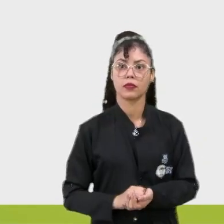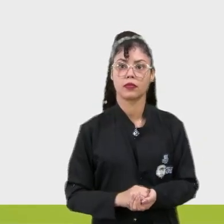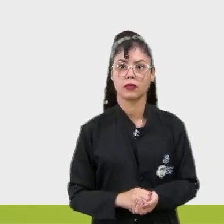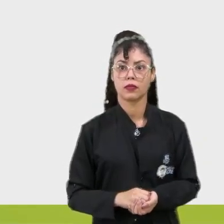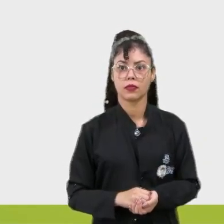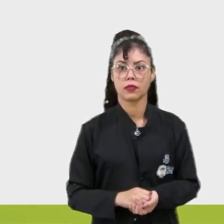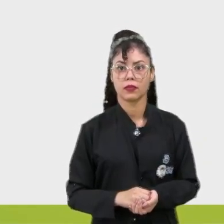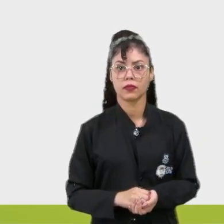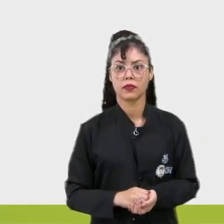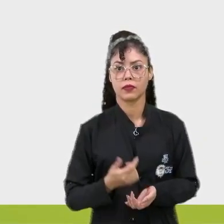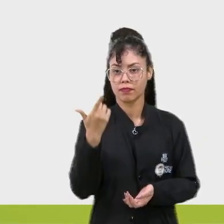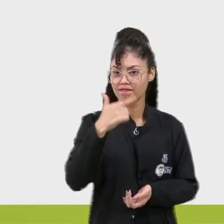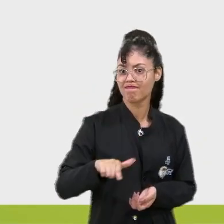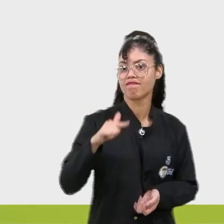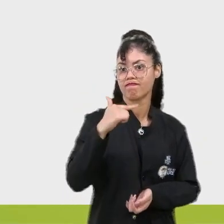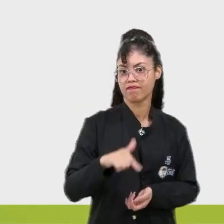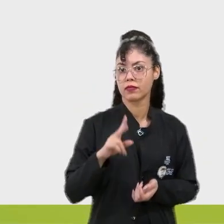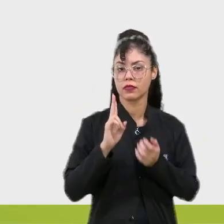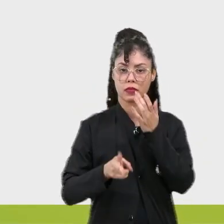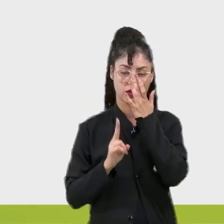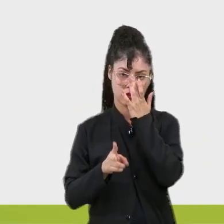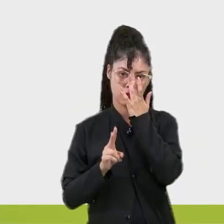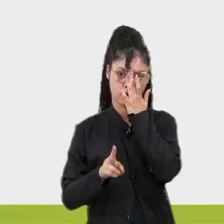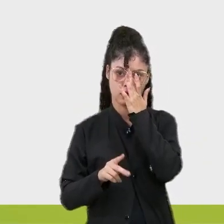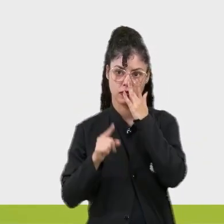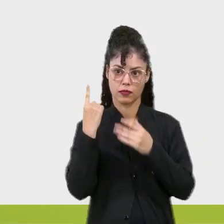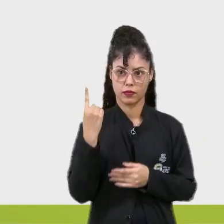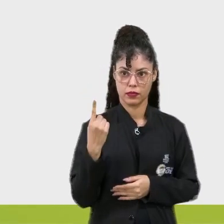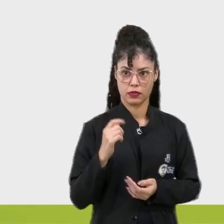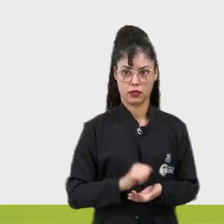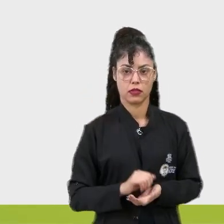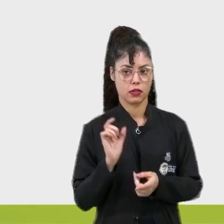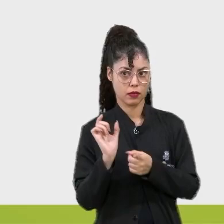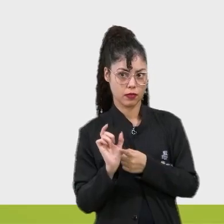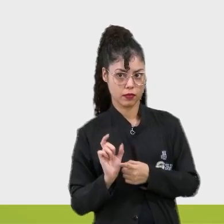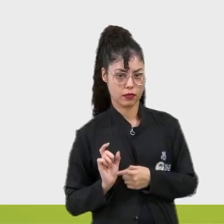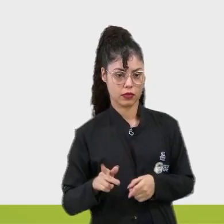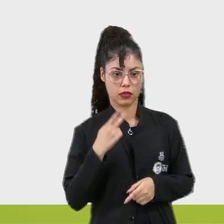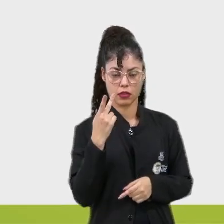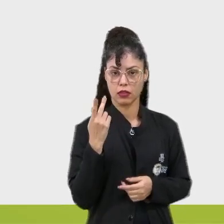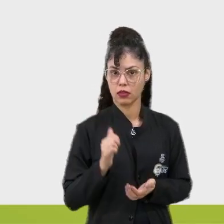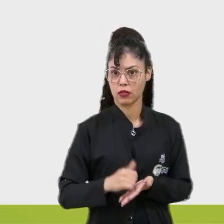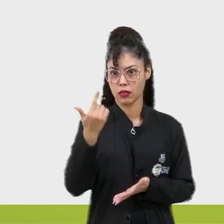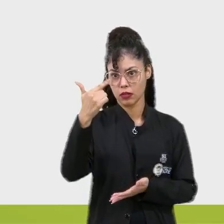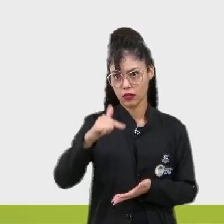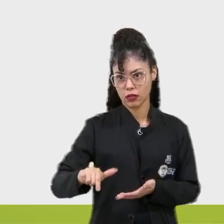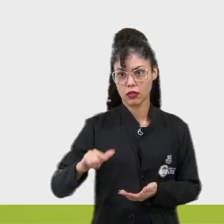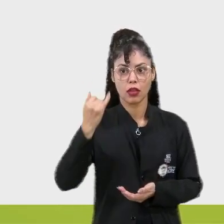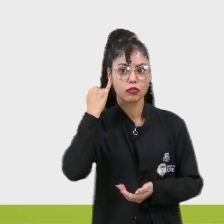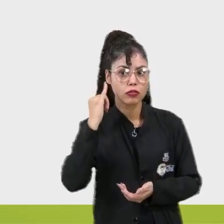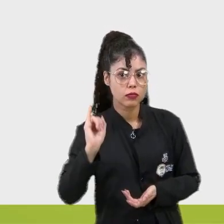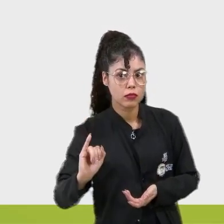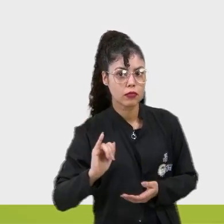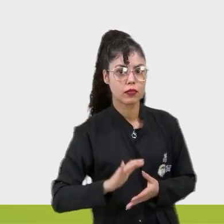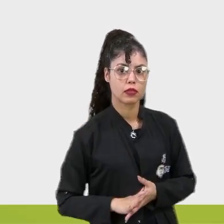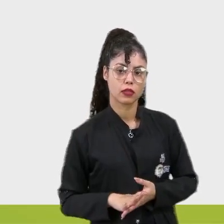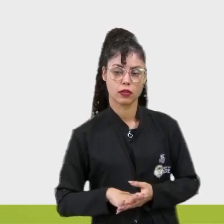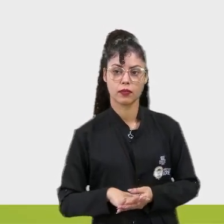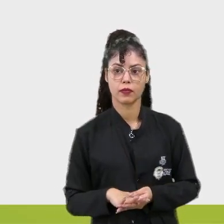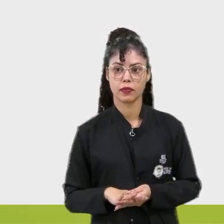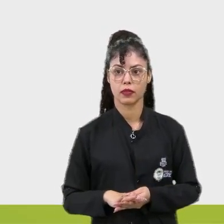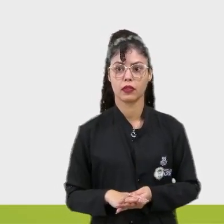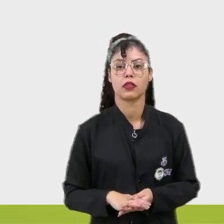quando eu falo repetições, eu não falo lá da competência 1, repetições de palavras, eu falo de repetições de ideias, tá?